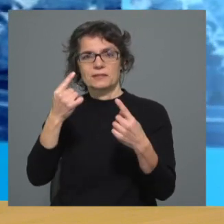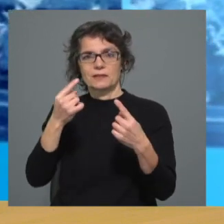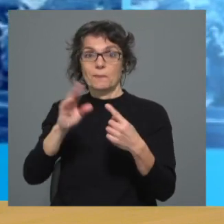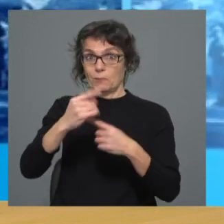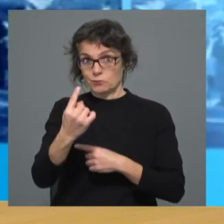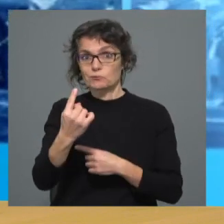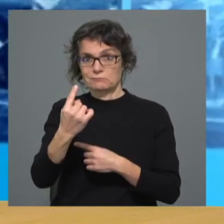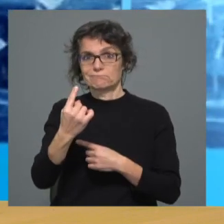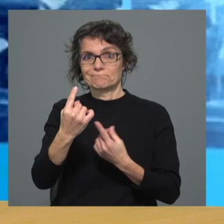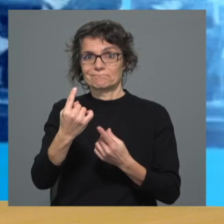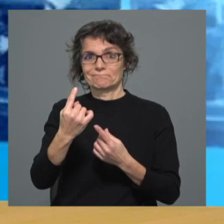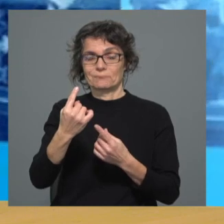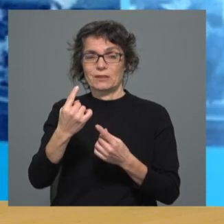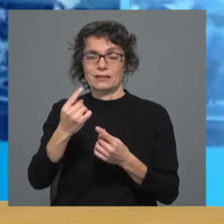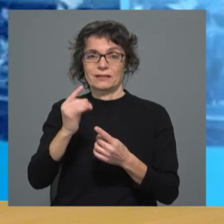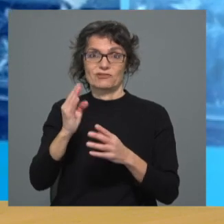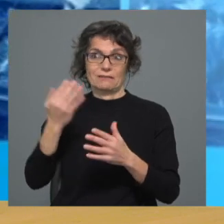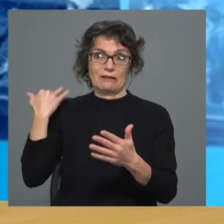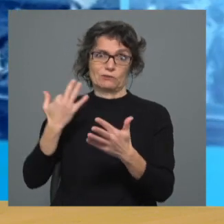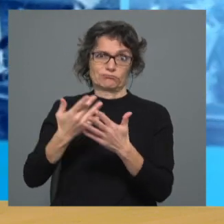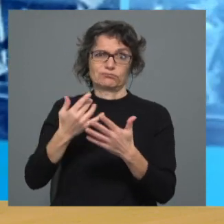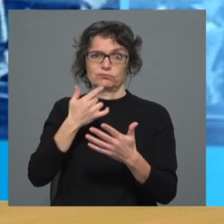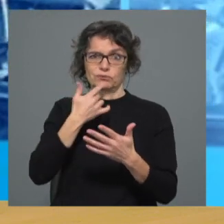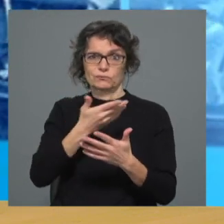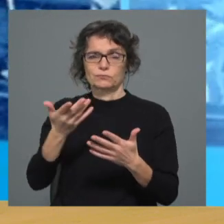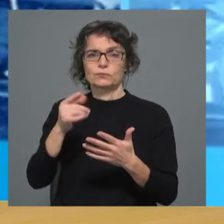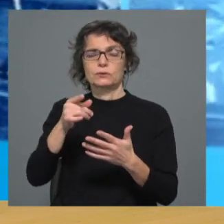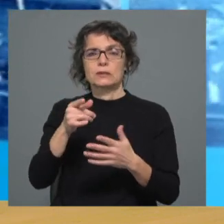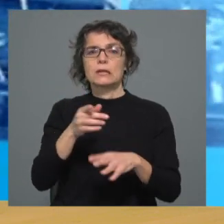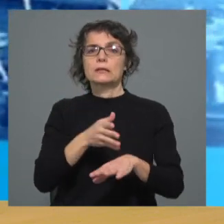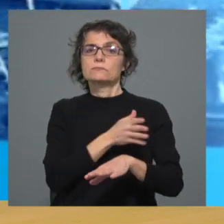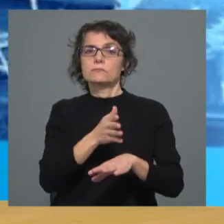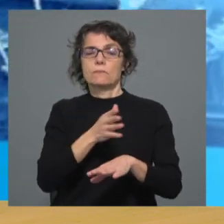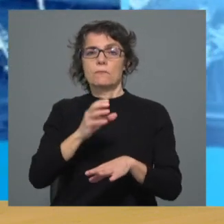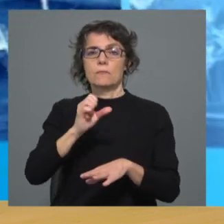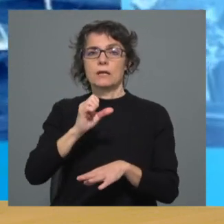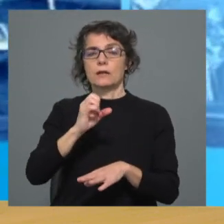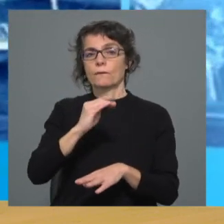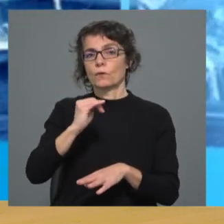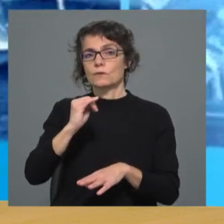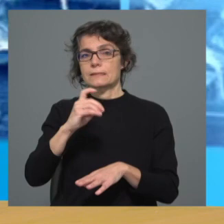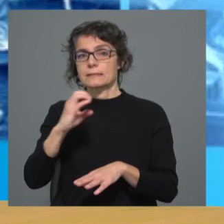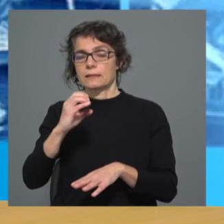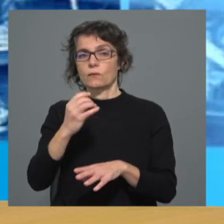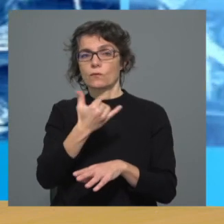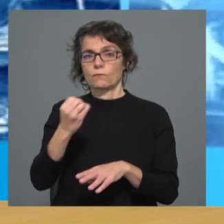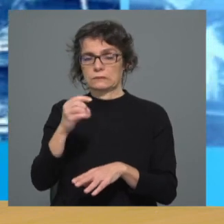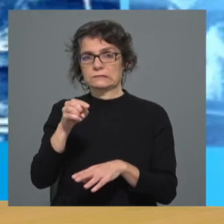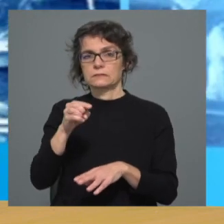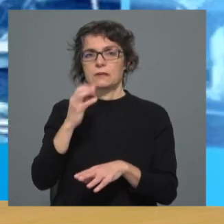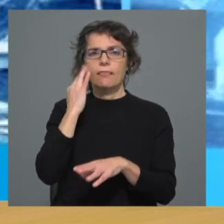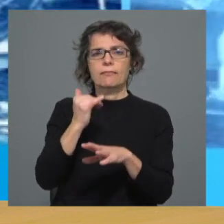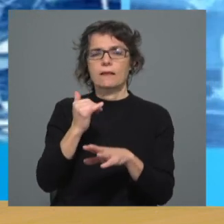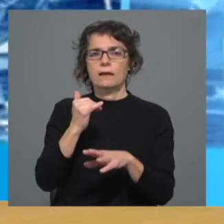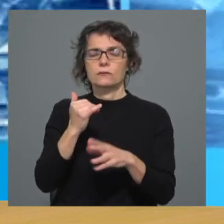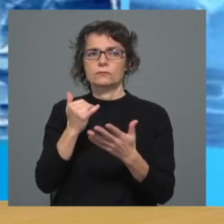que, a partir de meados do século XX, procuraram valorizar muito